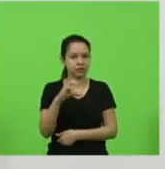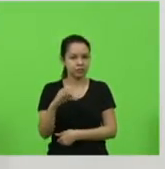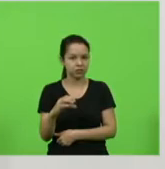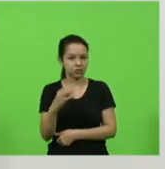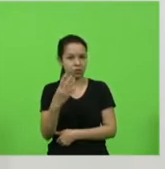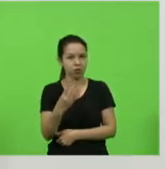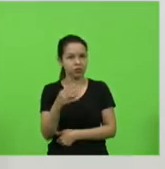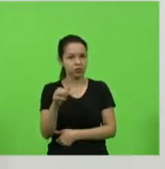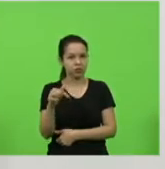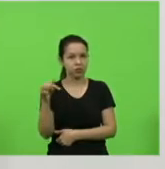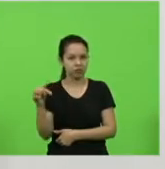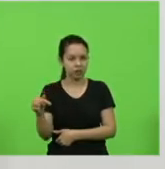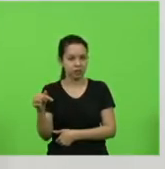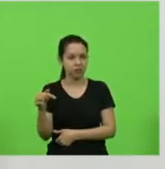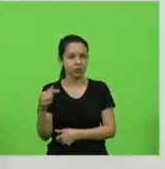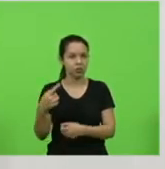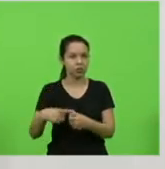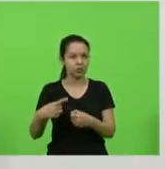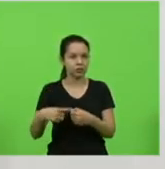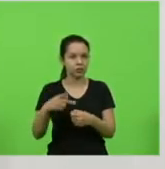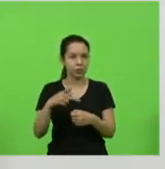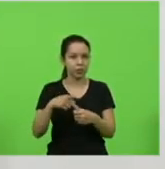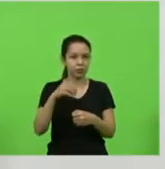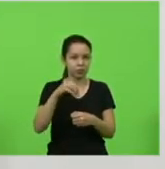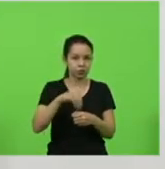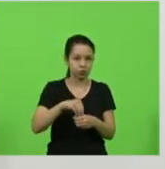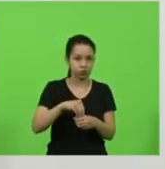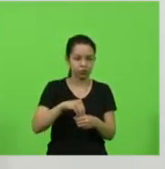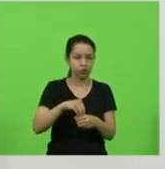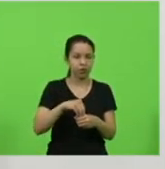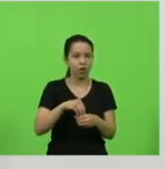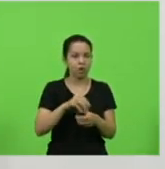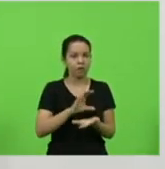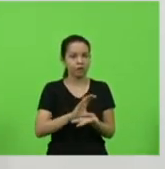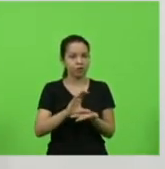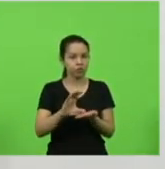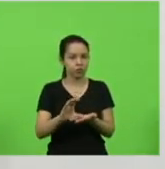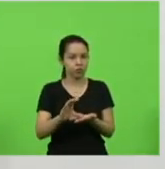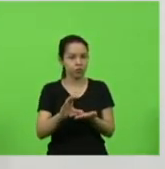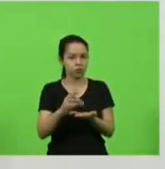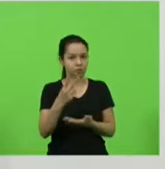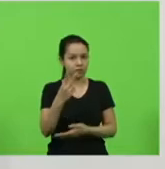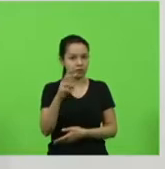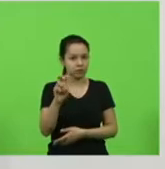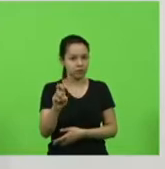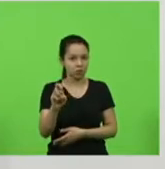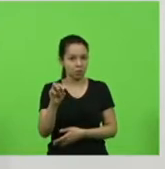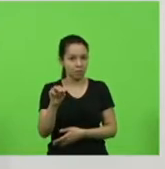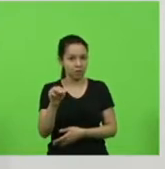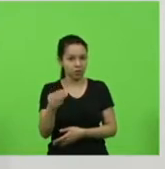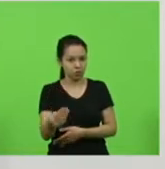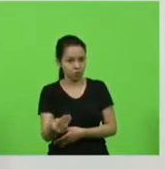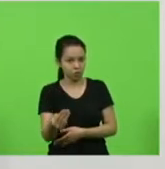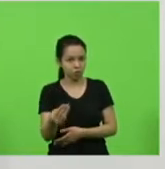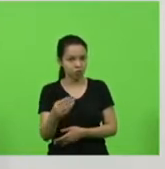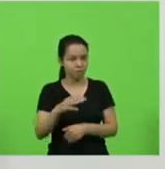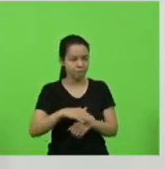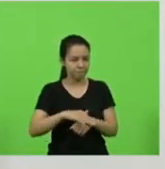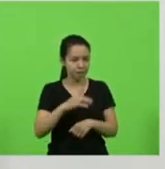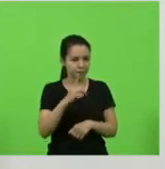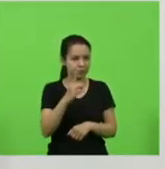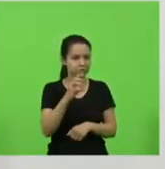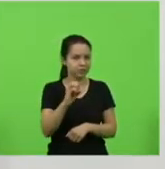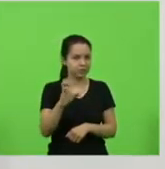SC-477, no município de Papanduva, um investimento de 25 milhões e mais de 100 empregos diretos que